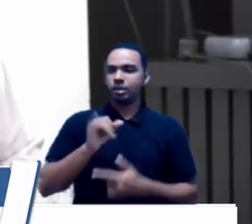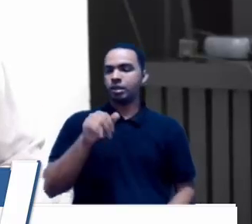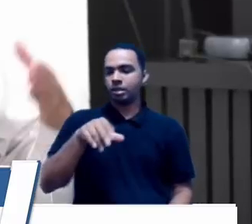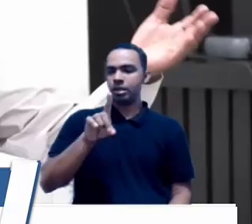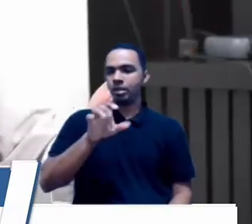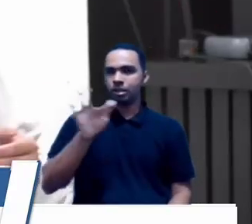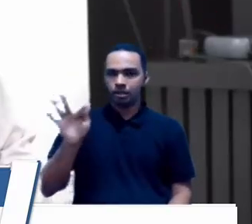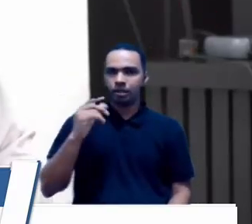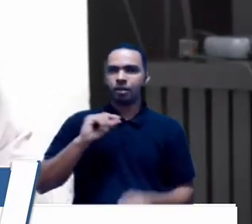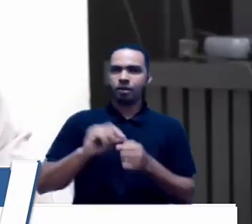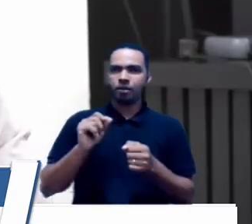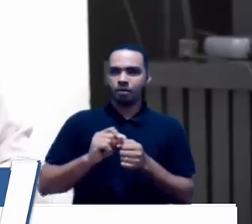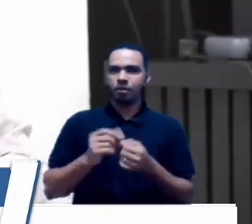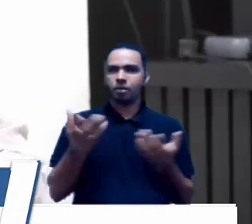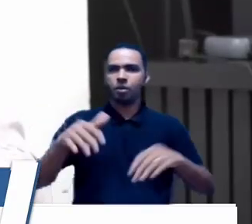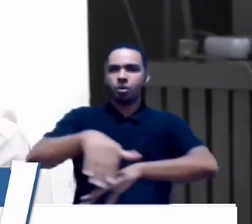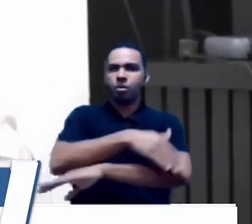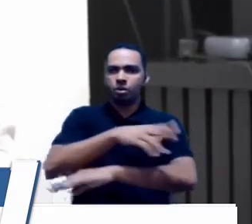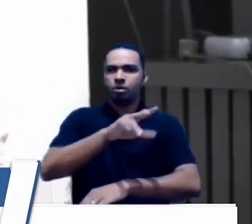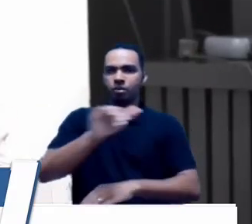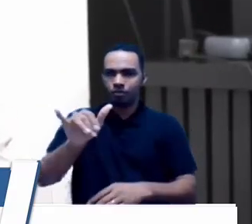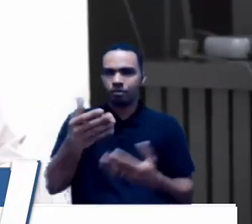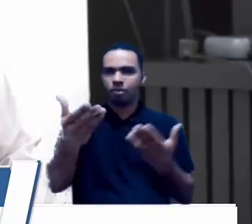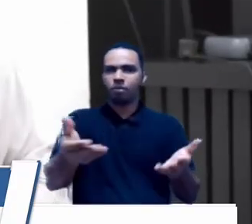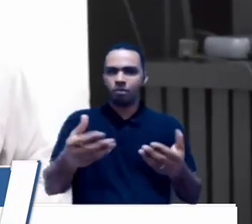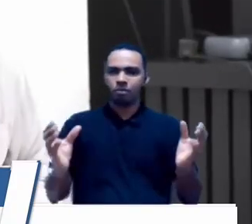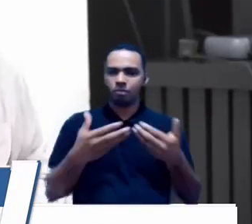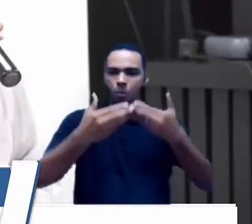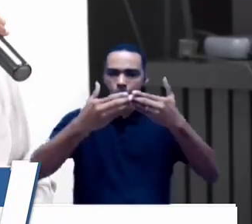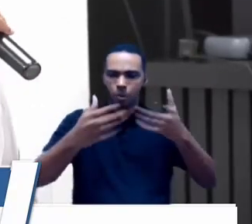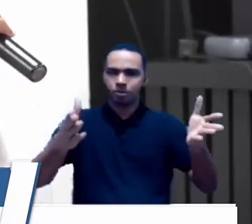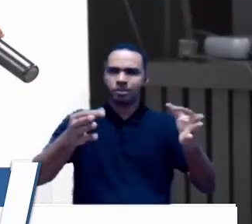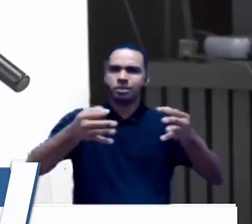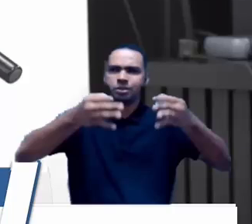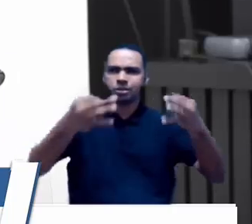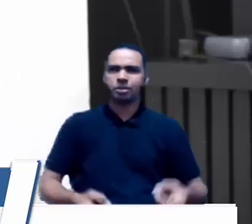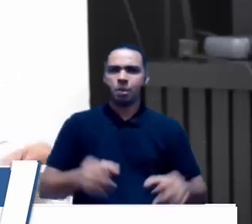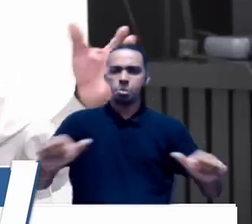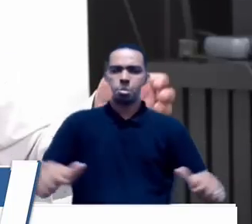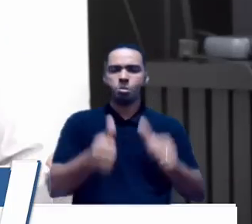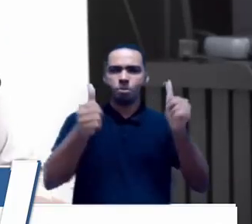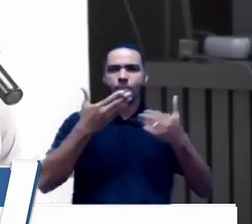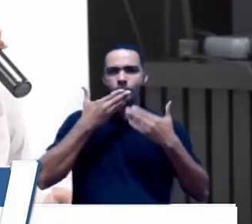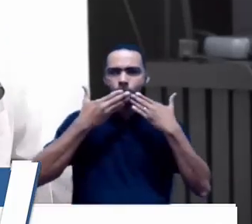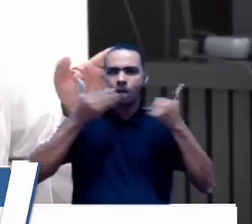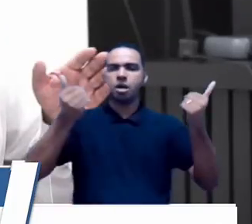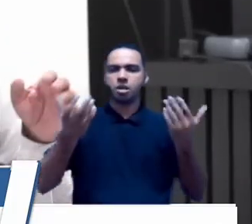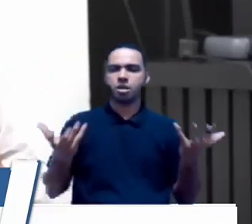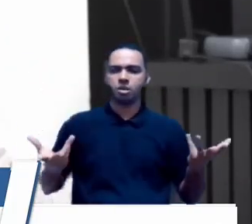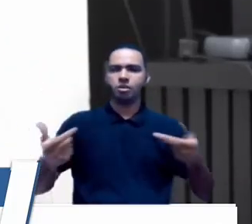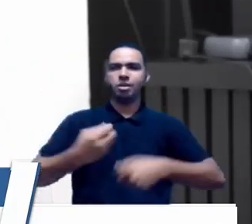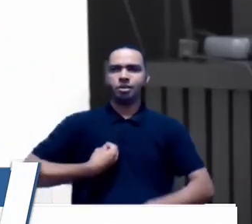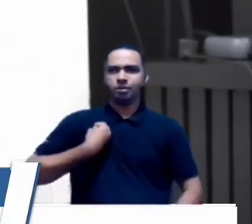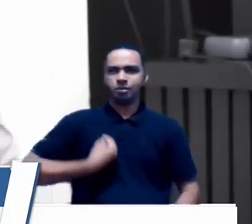rua que ela vai abrir, né? Eu tenho certeza que vai melhorar muito a qualidade de vida ali dessa população. Então,